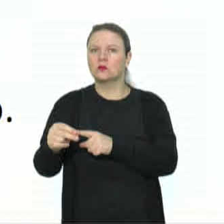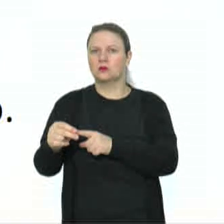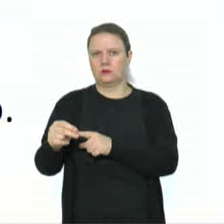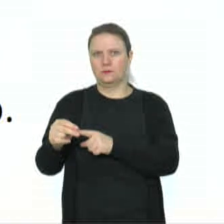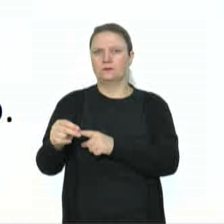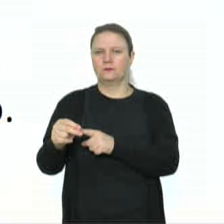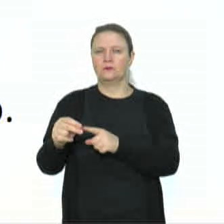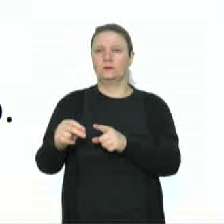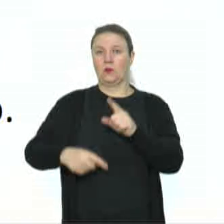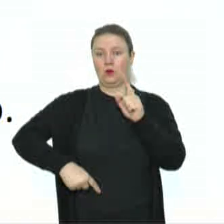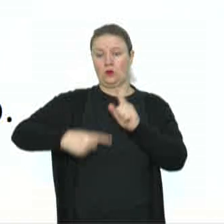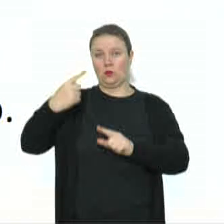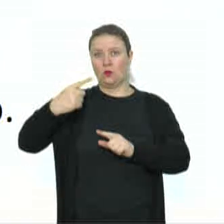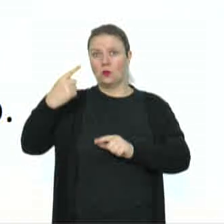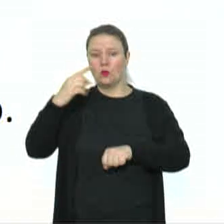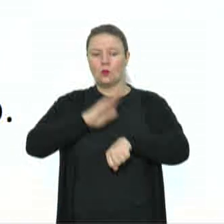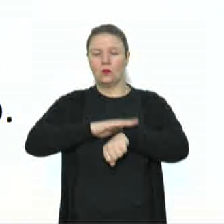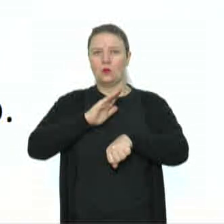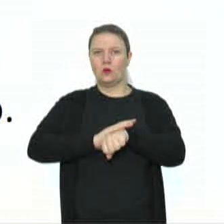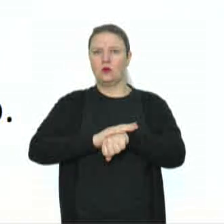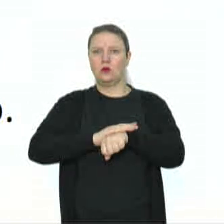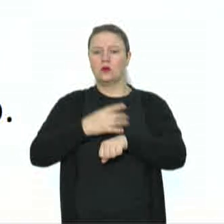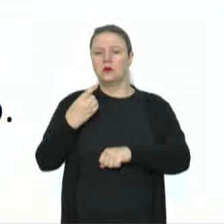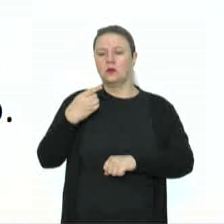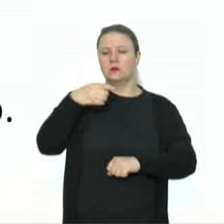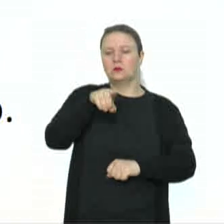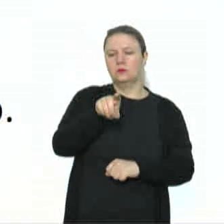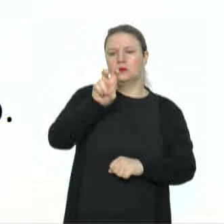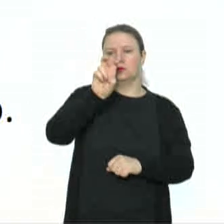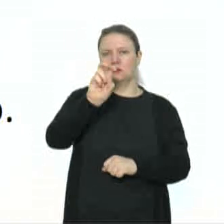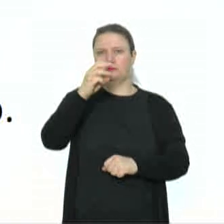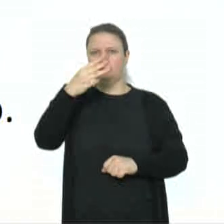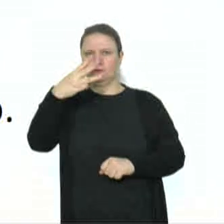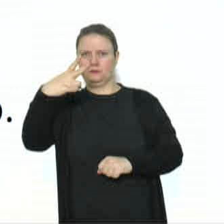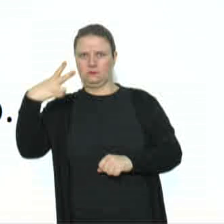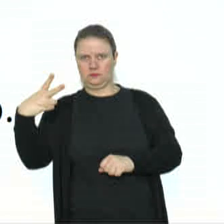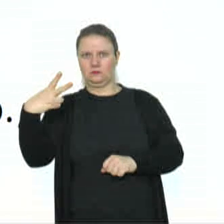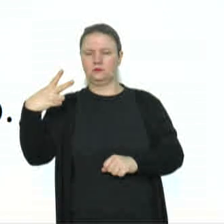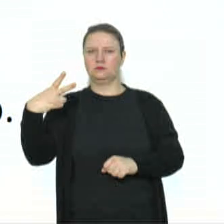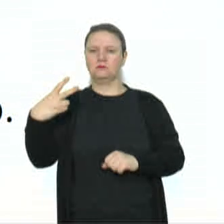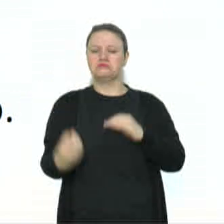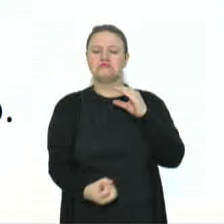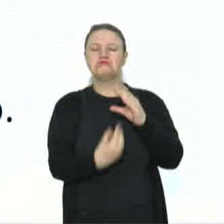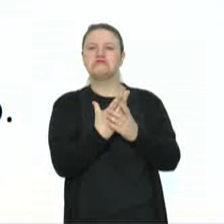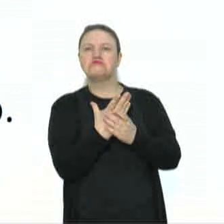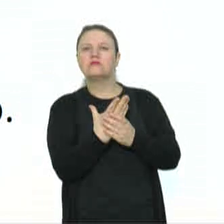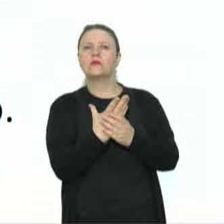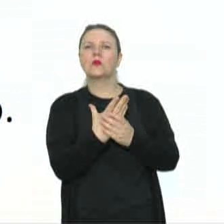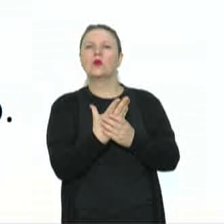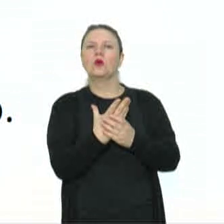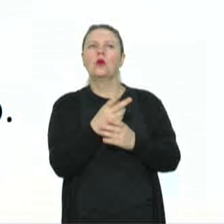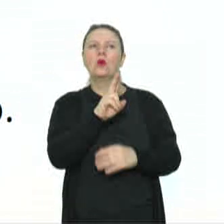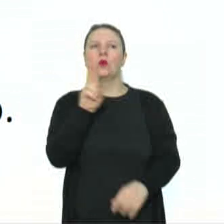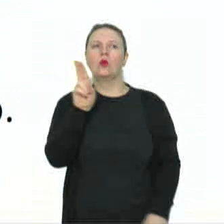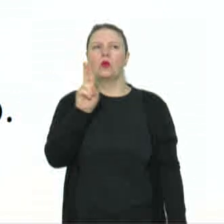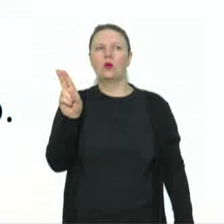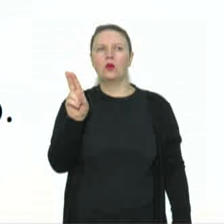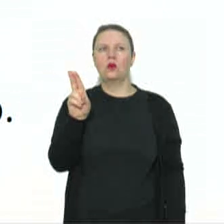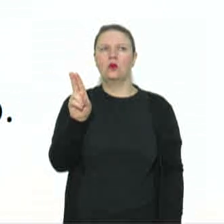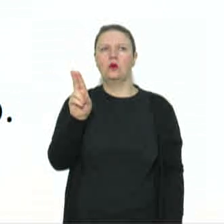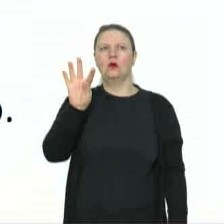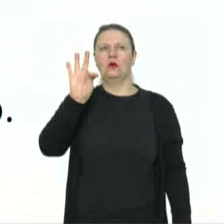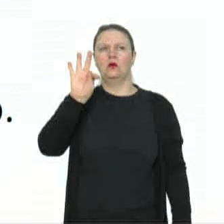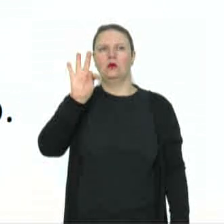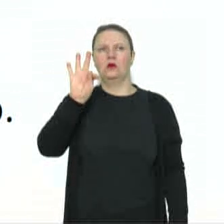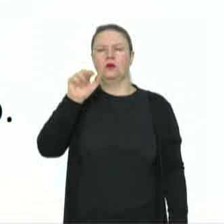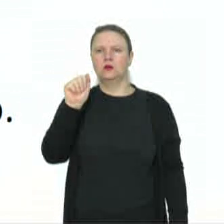traumáticos. O primeiro registro do jiu-jitsu, né, ocorreu em 1532, criada por Isomori Taniguchi. Então, é o